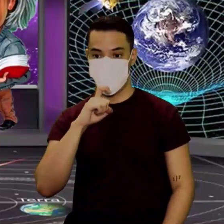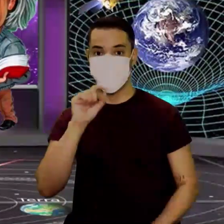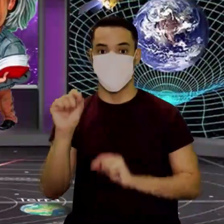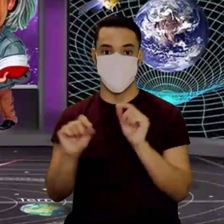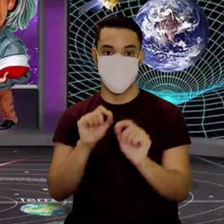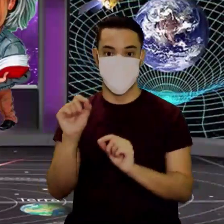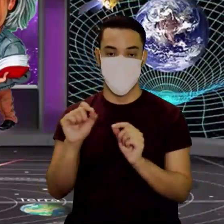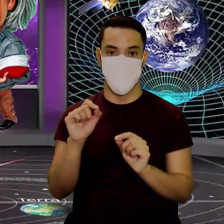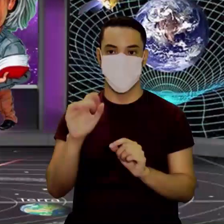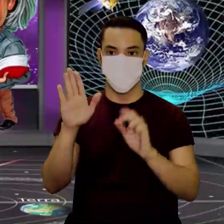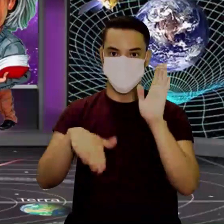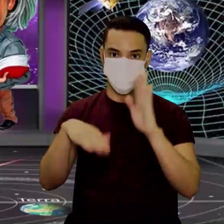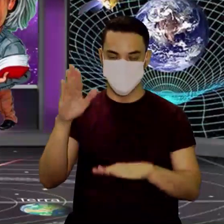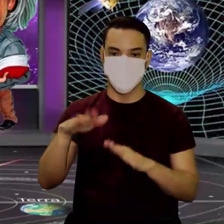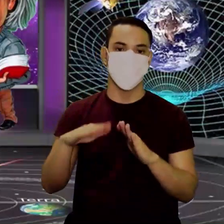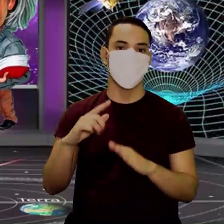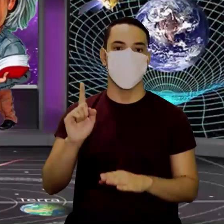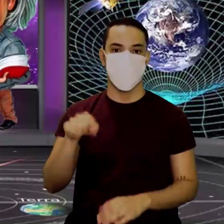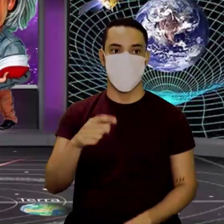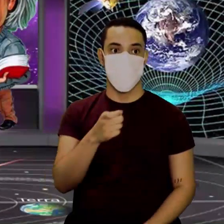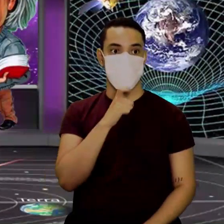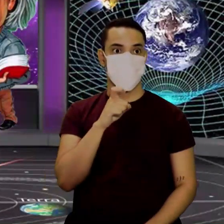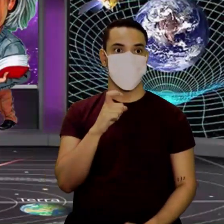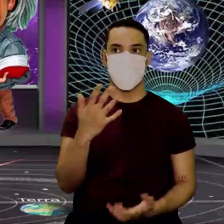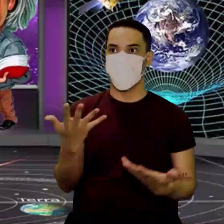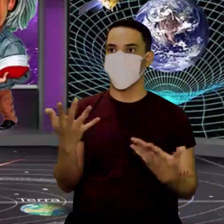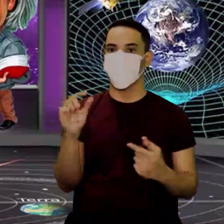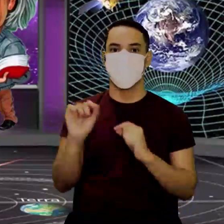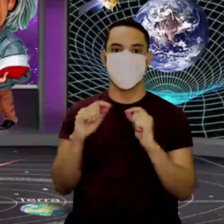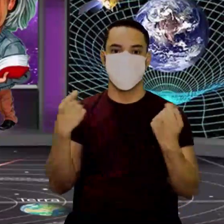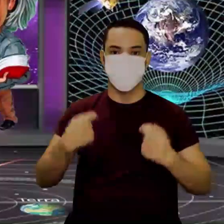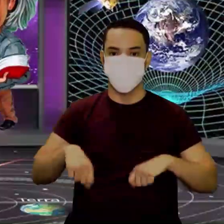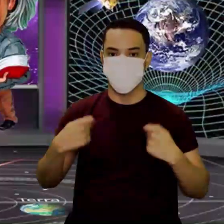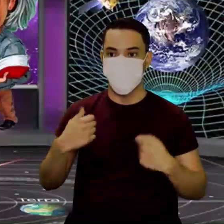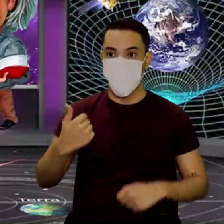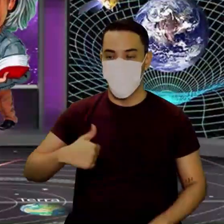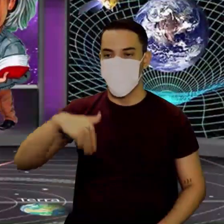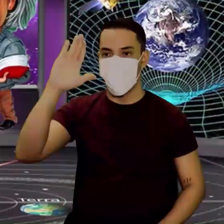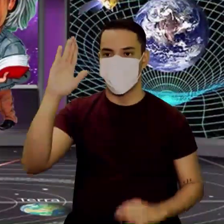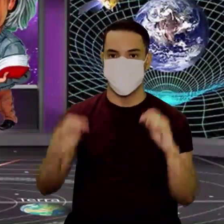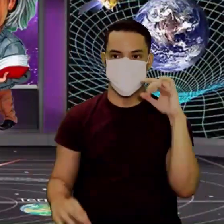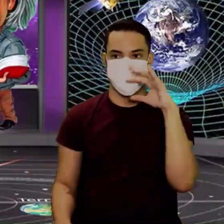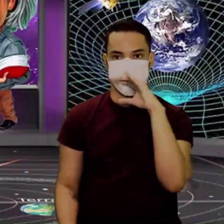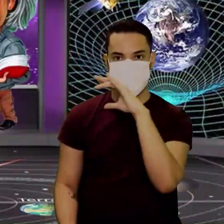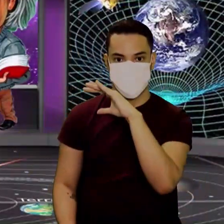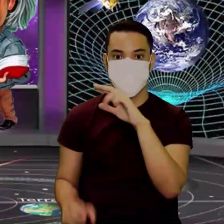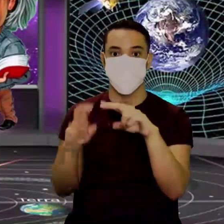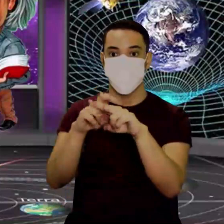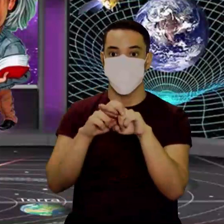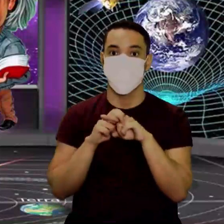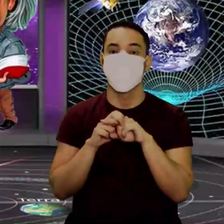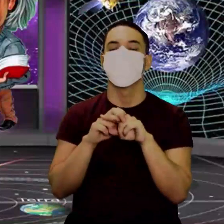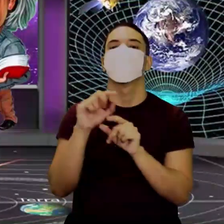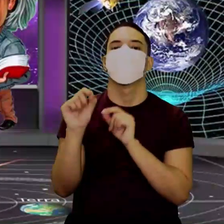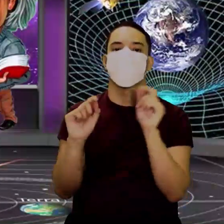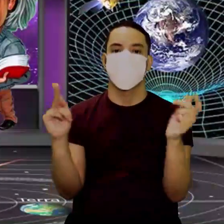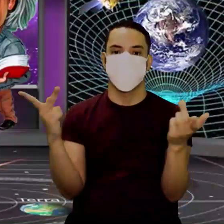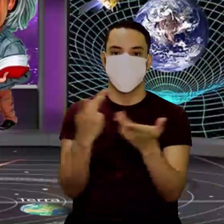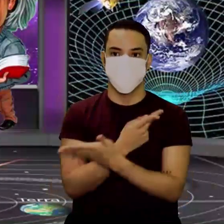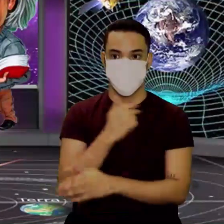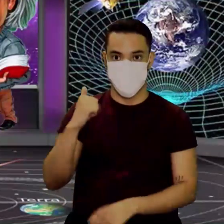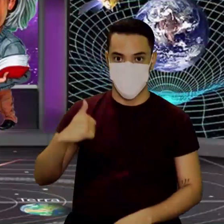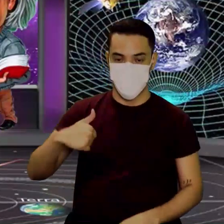né? Inverno, na realidade, você vai fazer o quê? Necessitar de aquecer mais aquela água. Então, a resistência é um fio